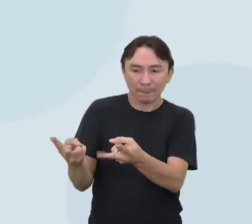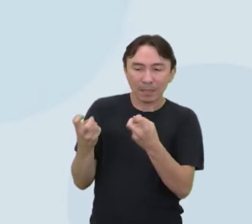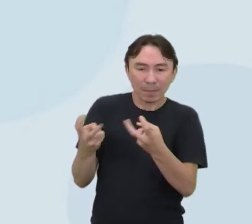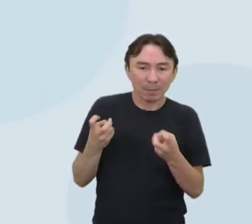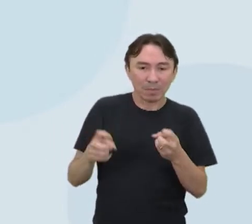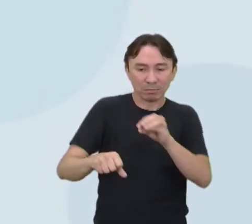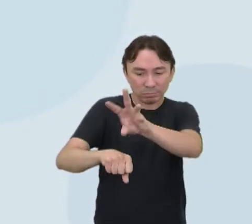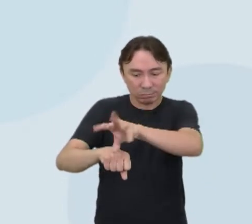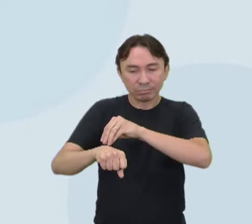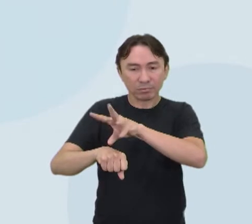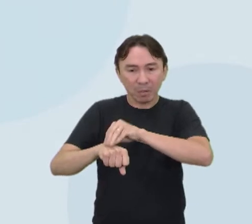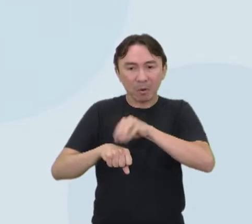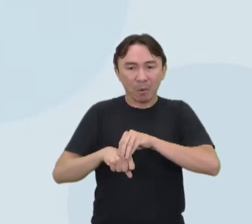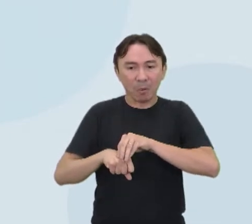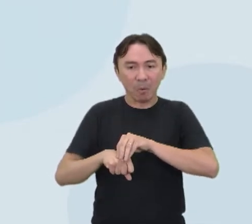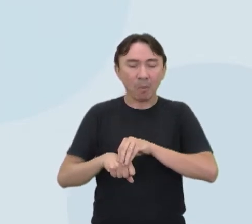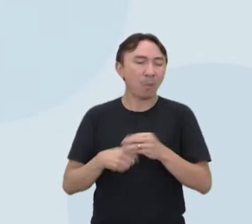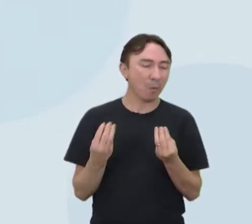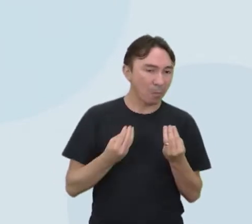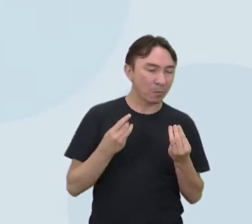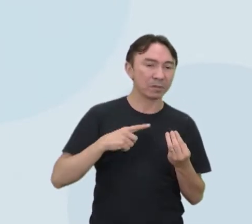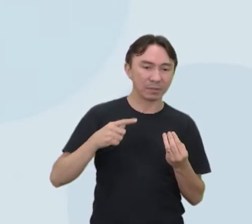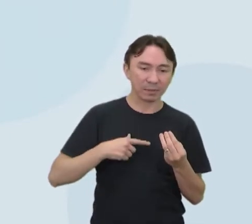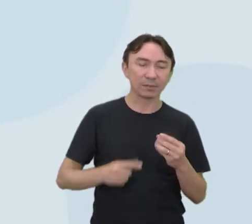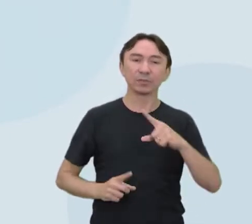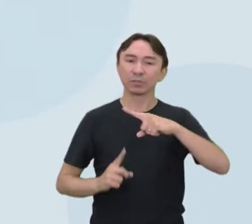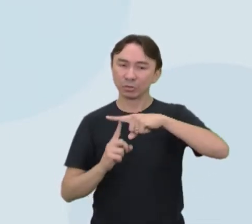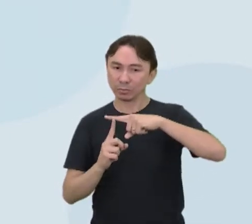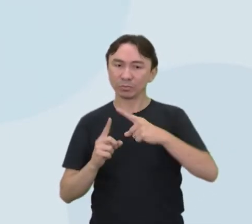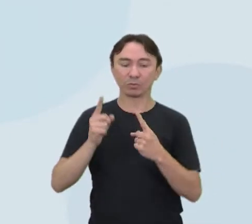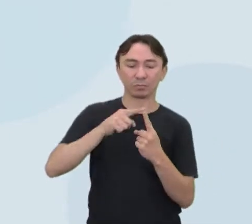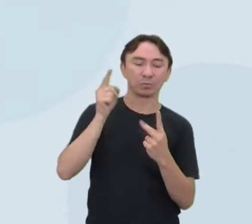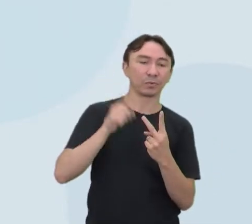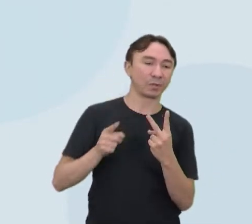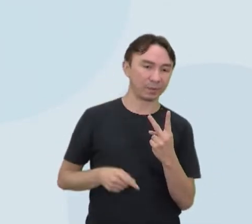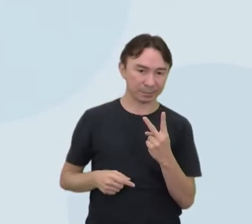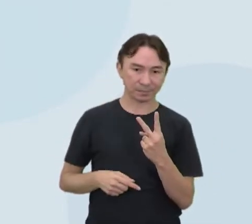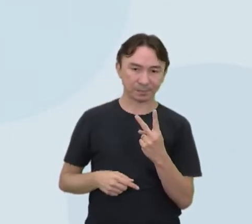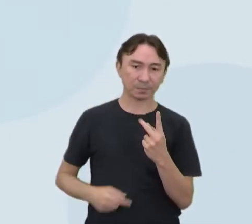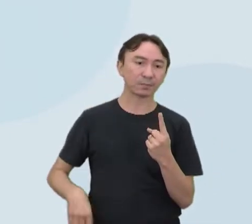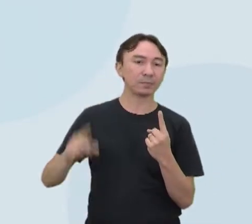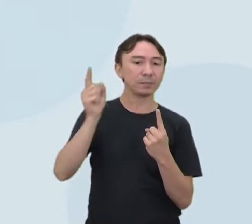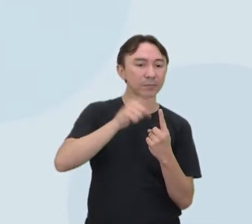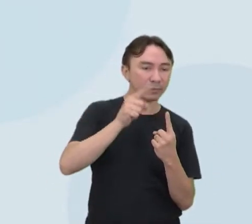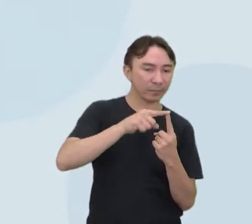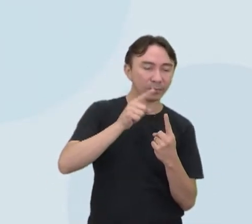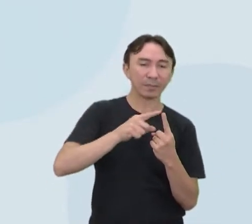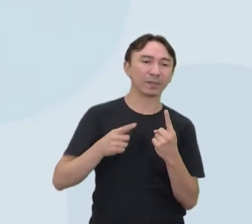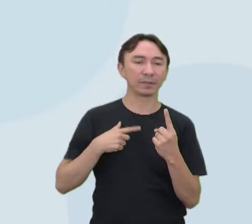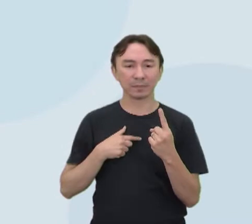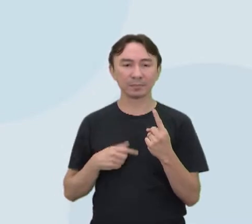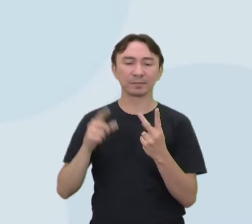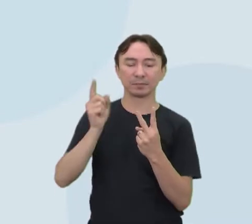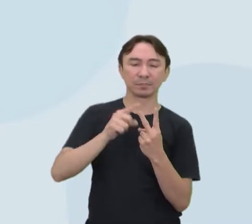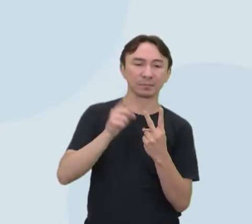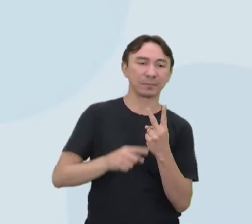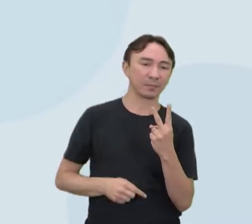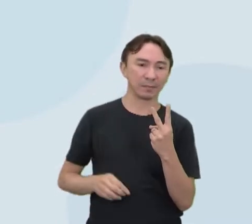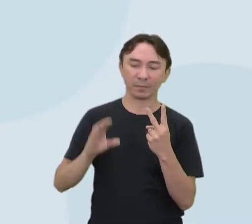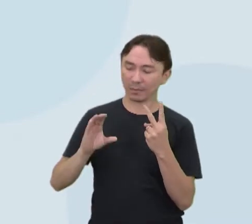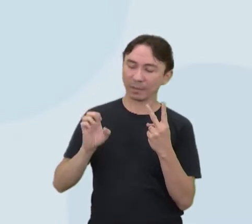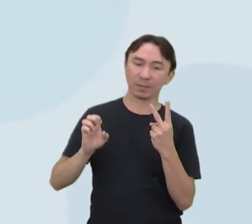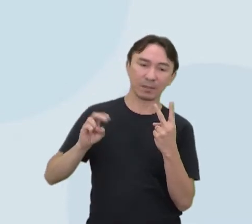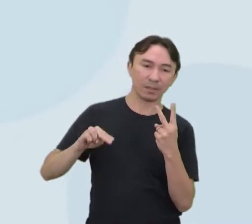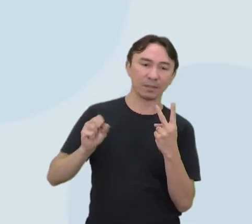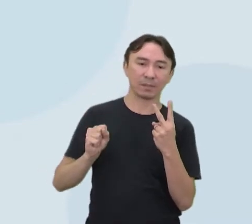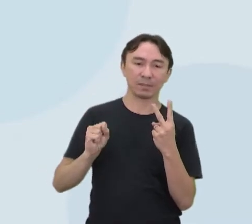então? Vamos, são dois tipos que existem. Dois tipos, tá? A censitária. Sim. E a amostral. O que é a diferença delas, você lembra? Lembro. Quero